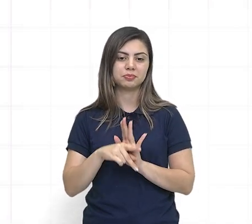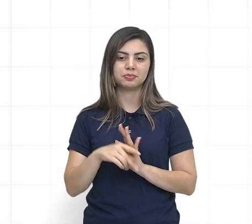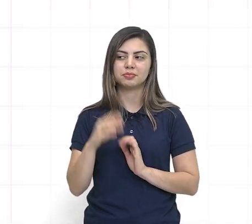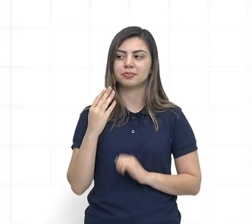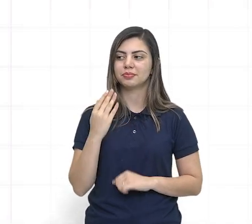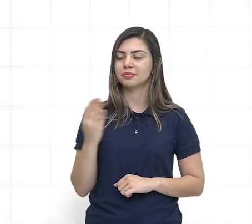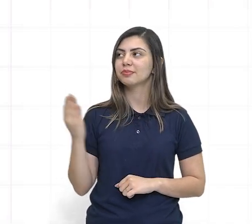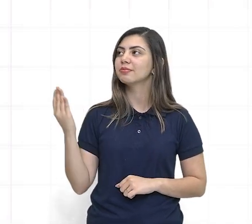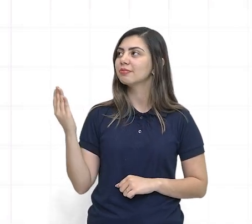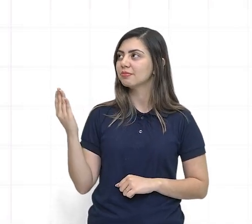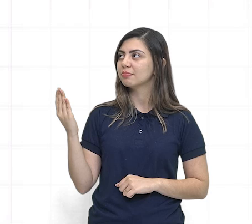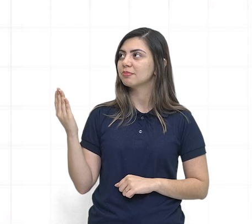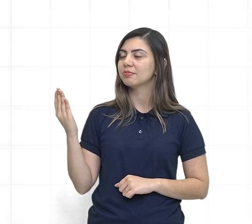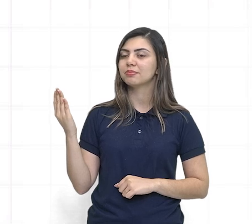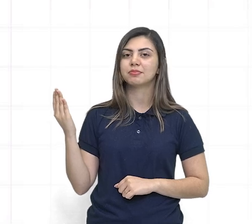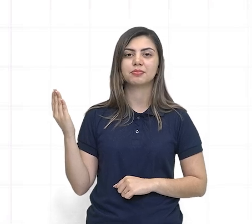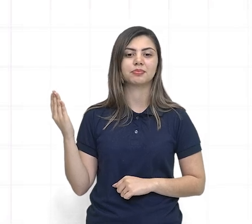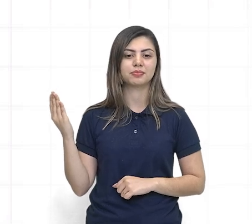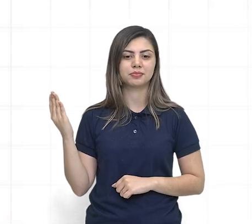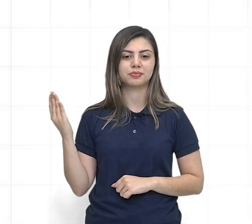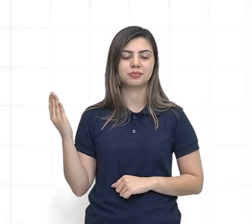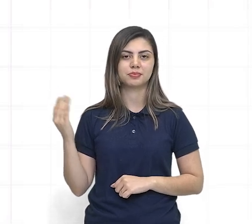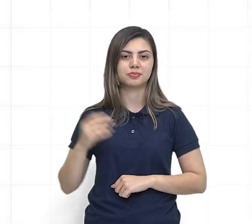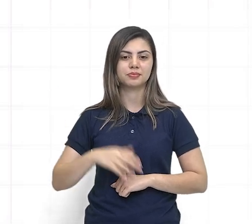15 lados, pentadecágono, né?